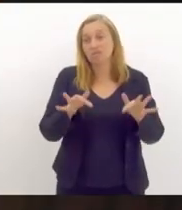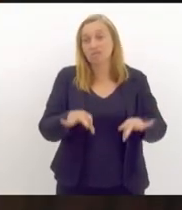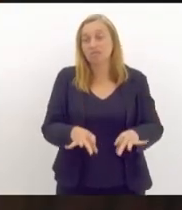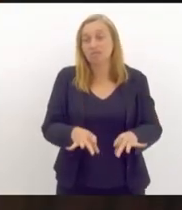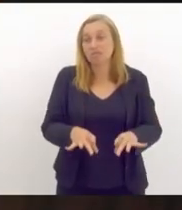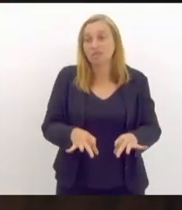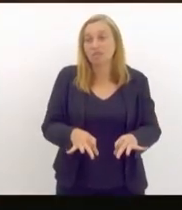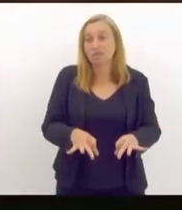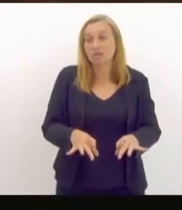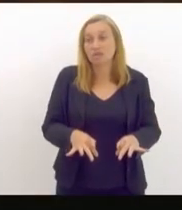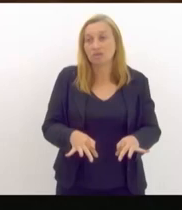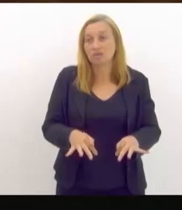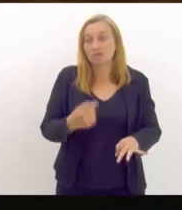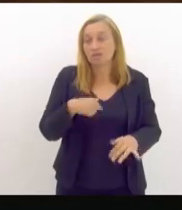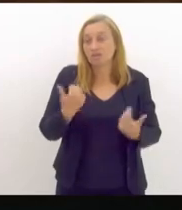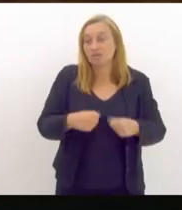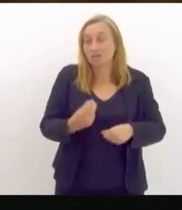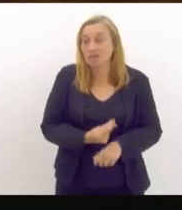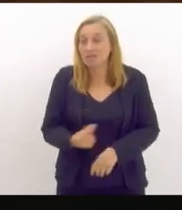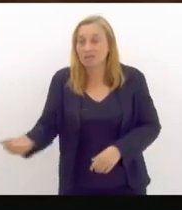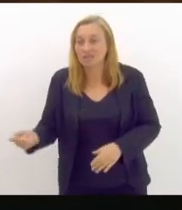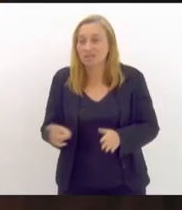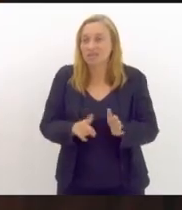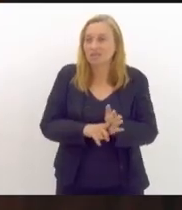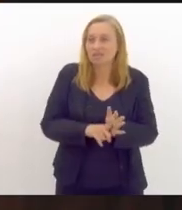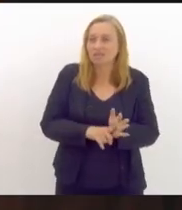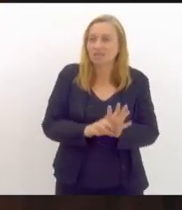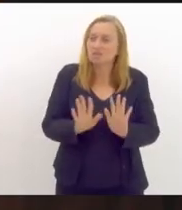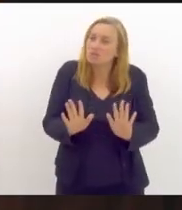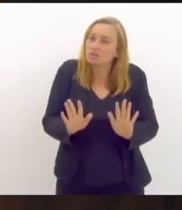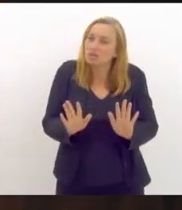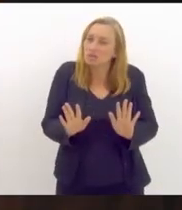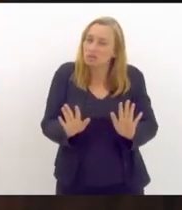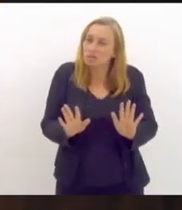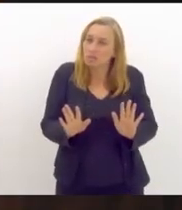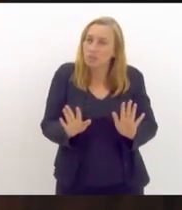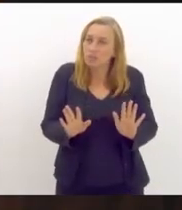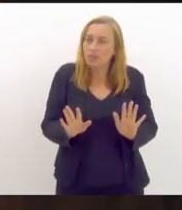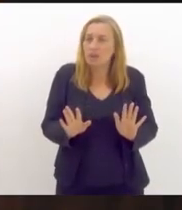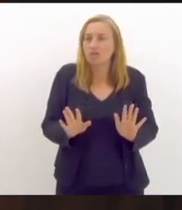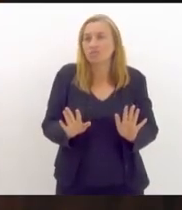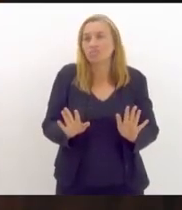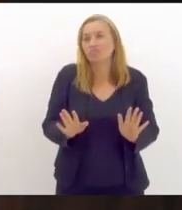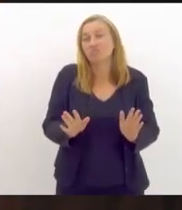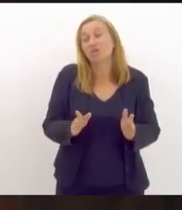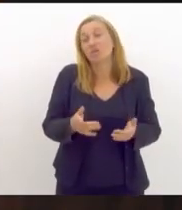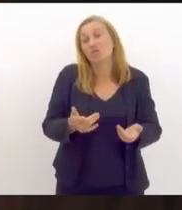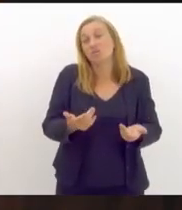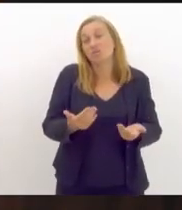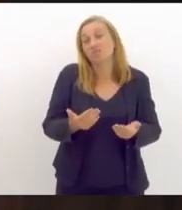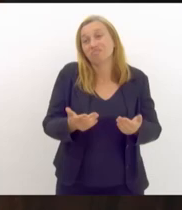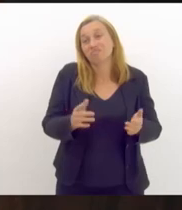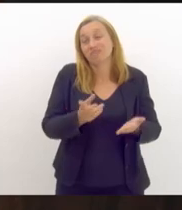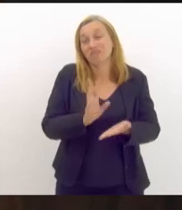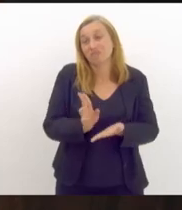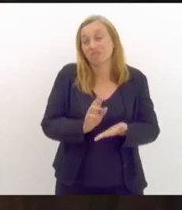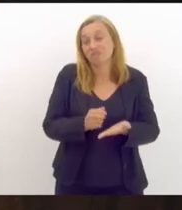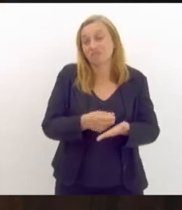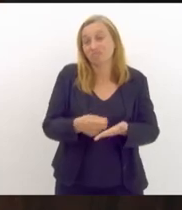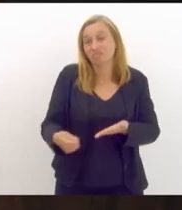porque eu vou precisar sair porque é uma oração ali é eu diz respeito a fila aqui da descrição